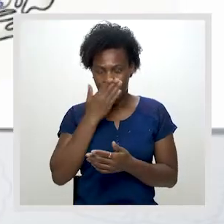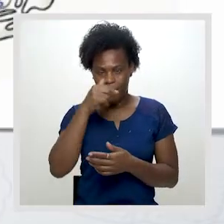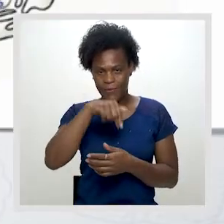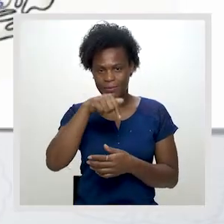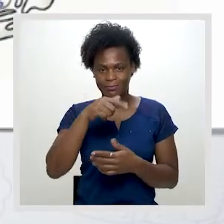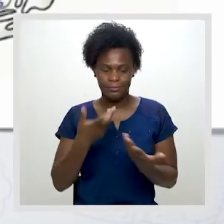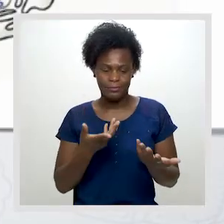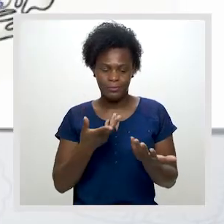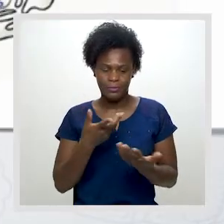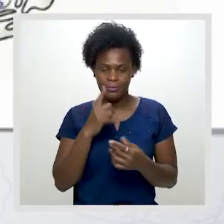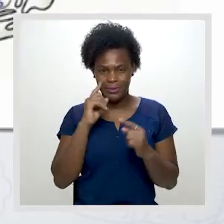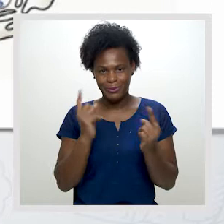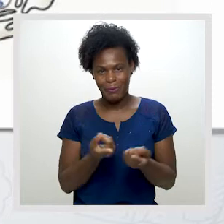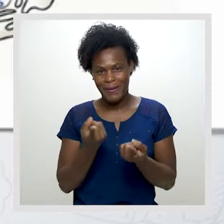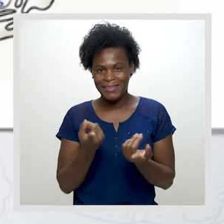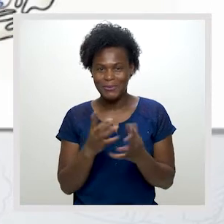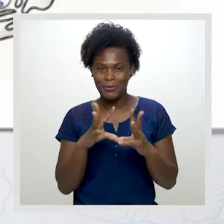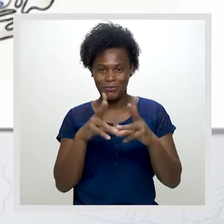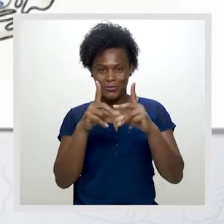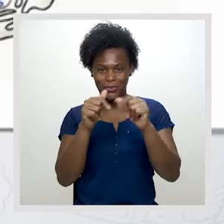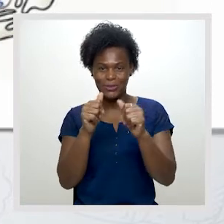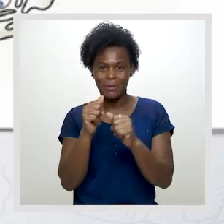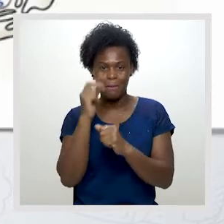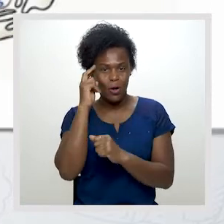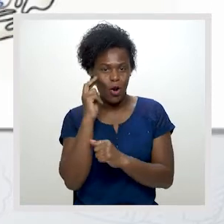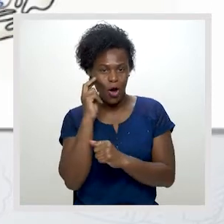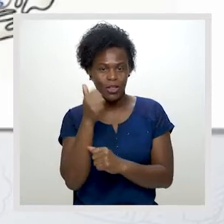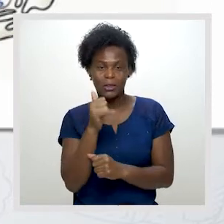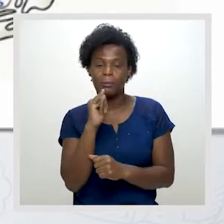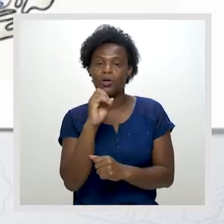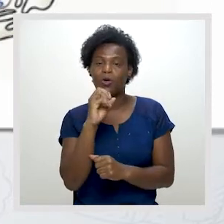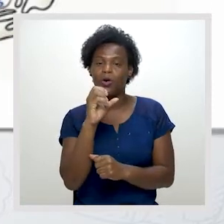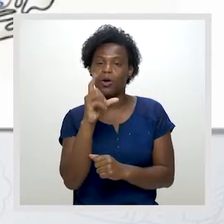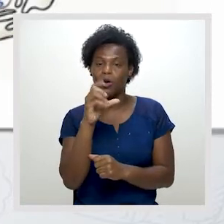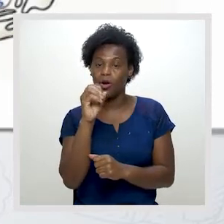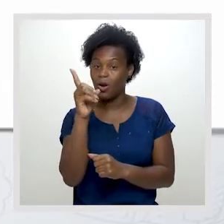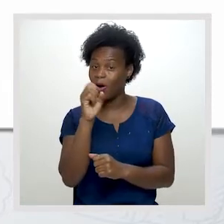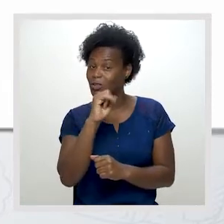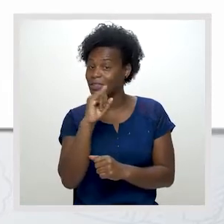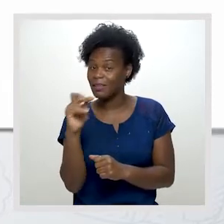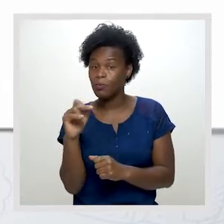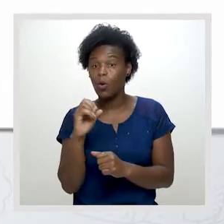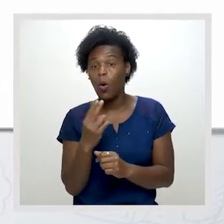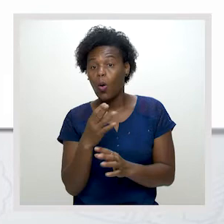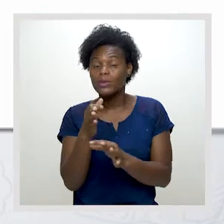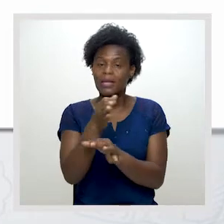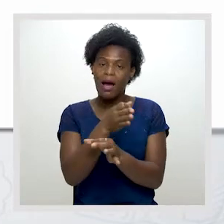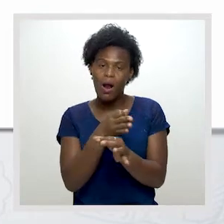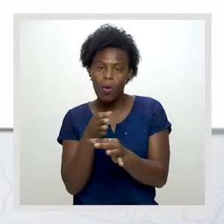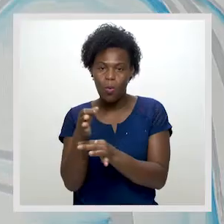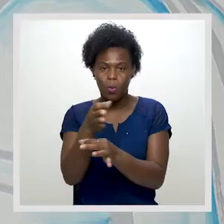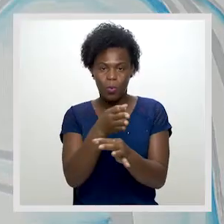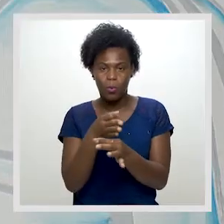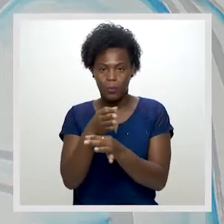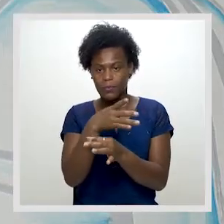hoje, o nosso sumário é evolução biológica ou celular. O que é que nos diz o